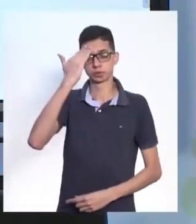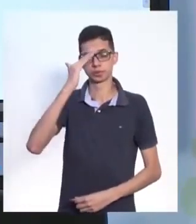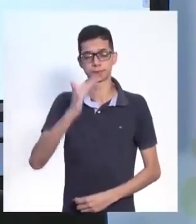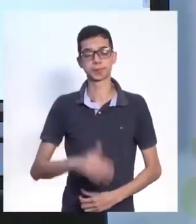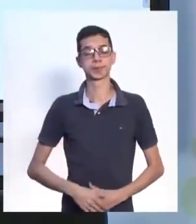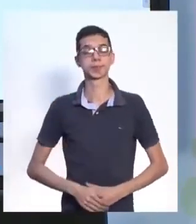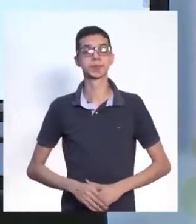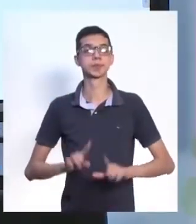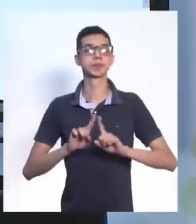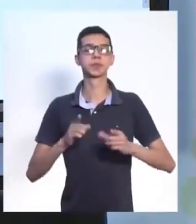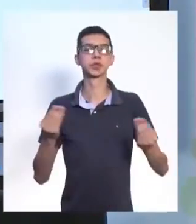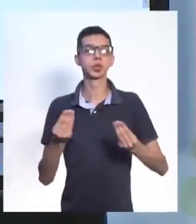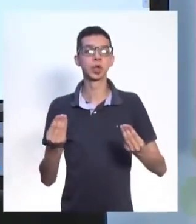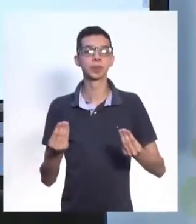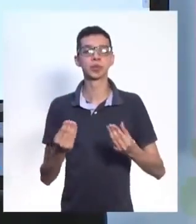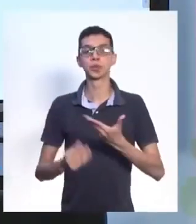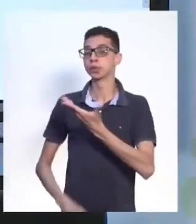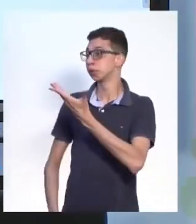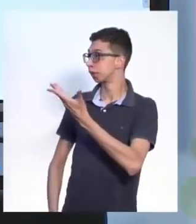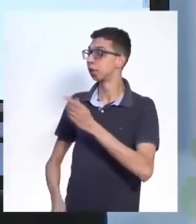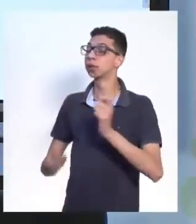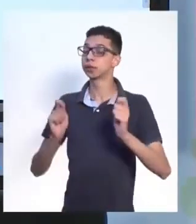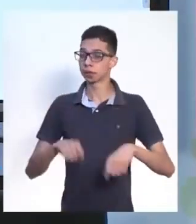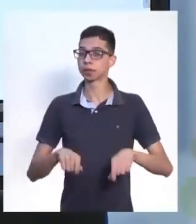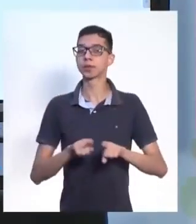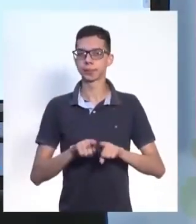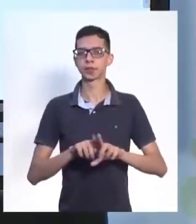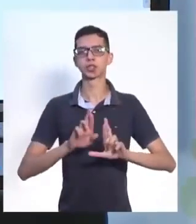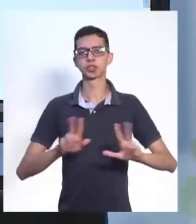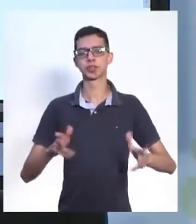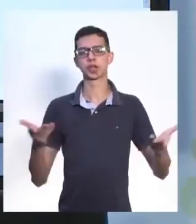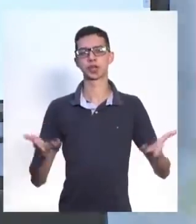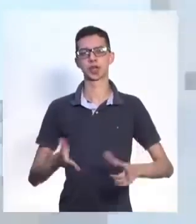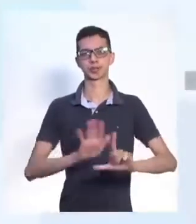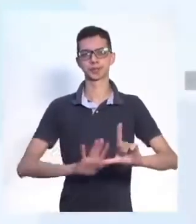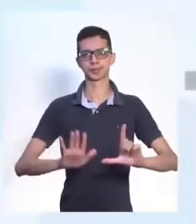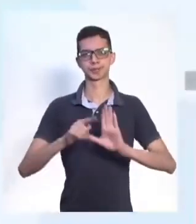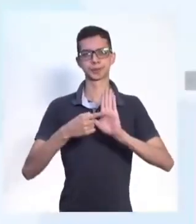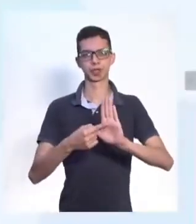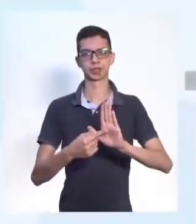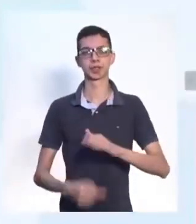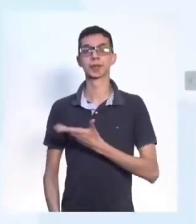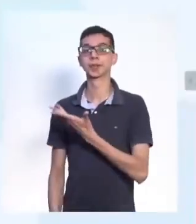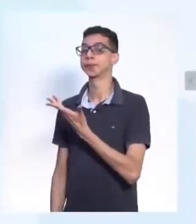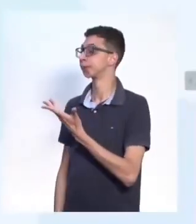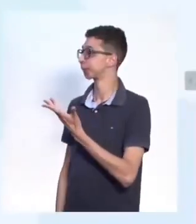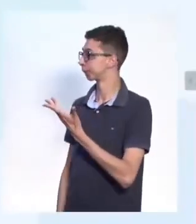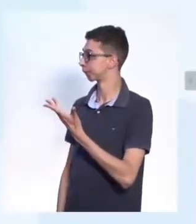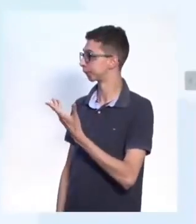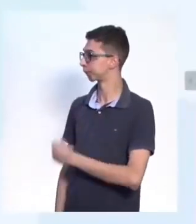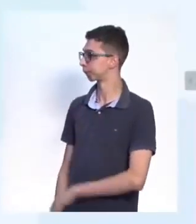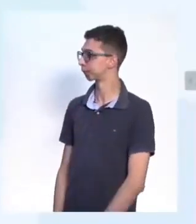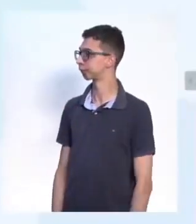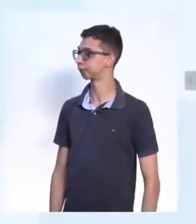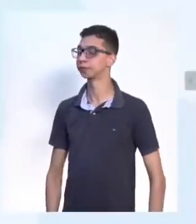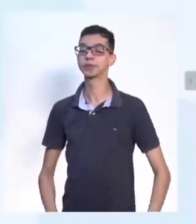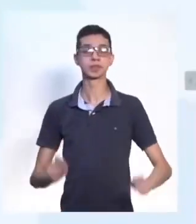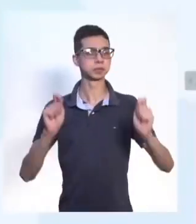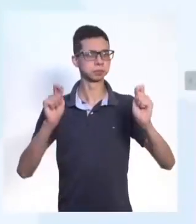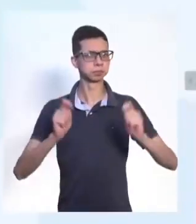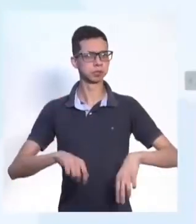posso representar esse valor de uma outra forma. Pode colocar na tela para eles, diretor? Então, eu posso representar eles de uma outra forma. Eu